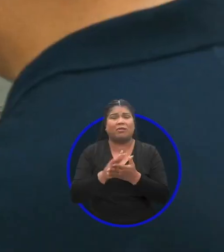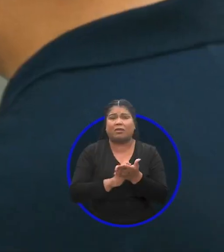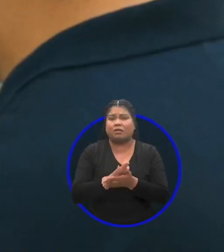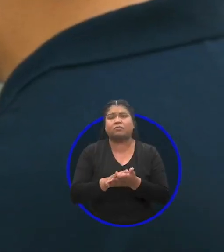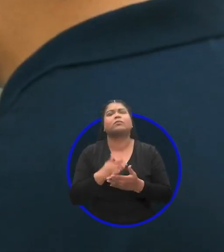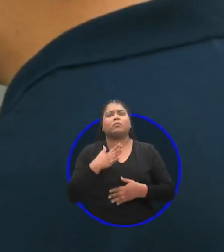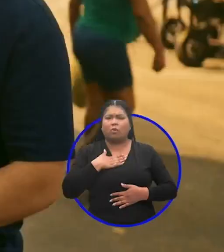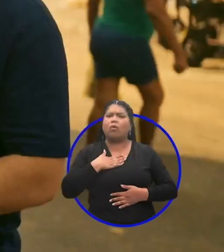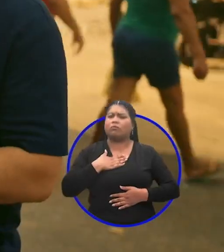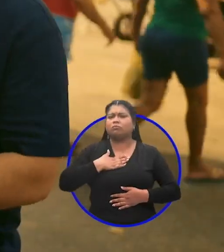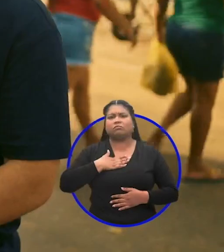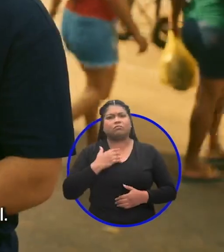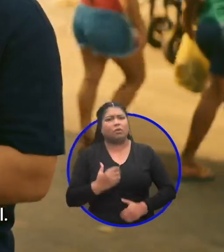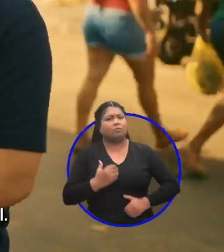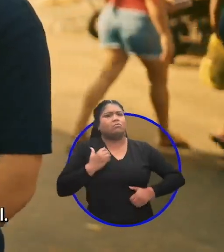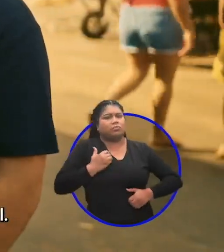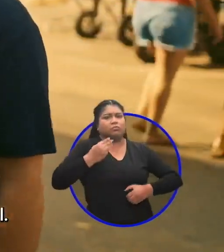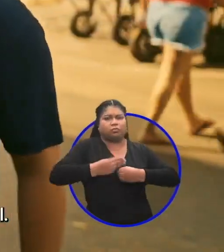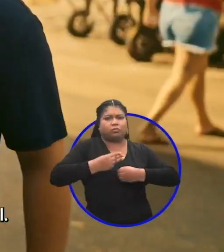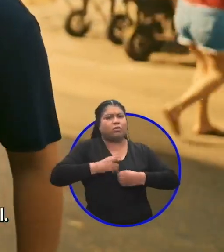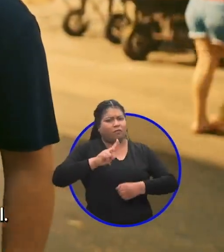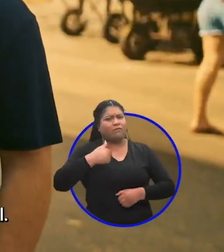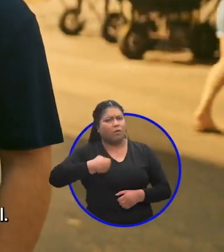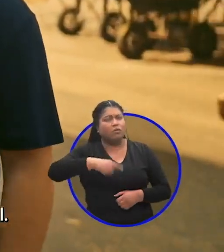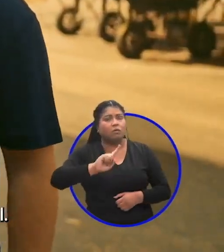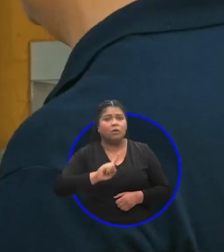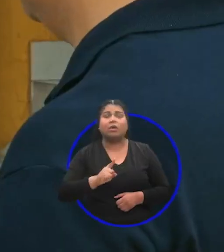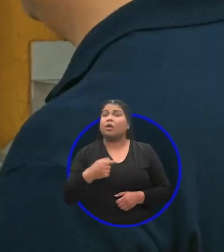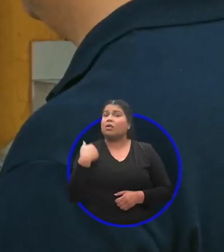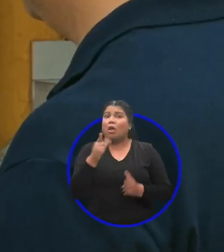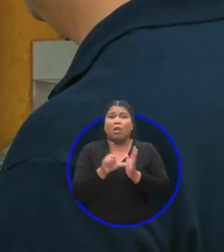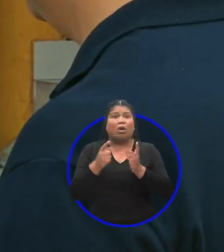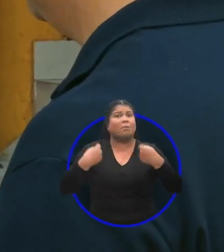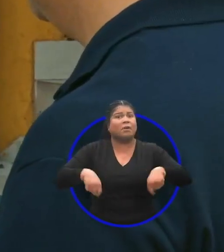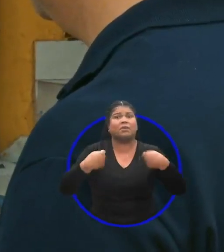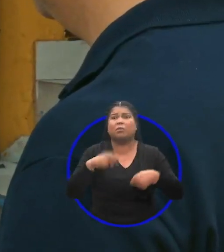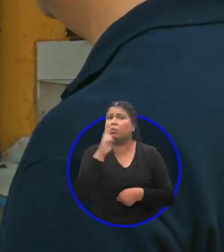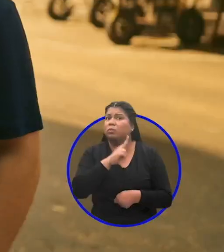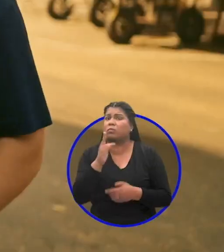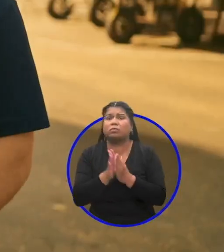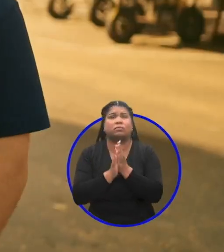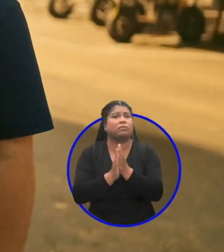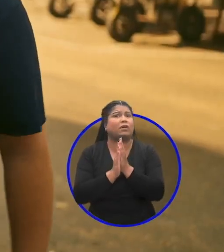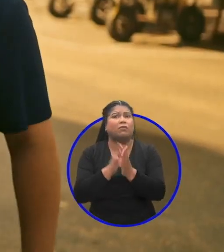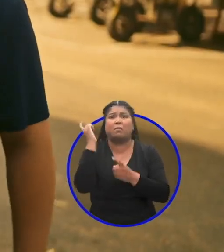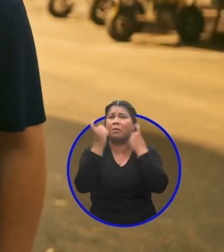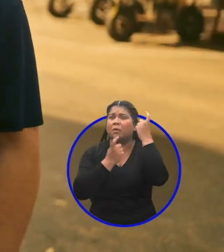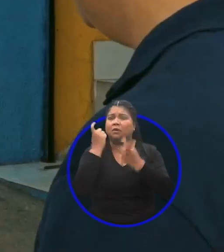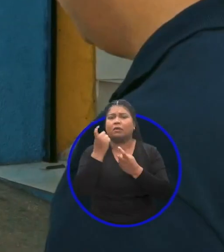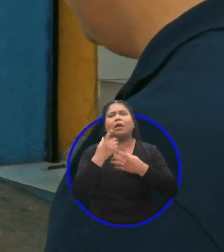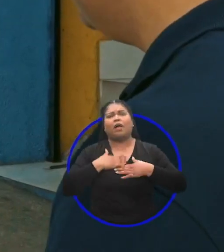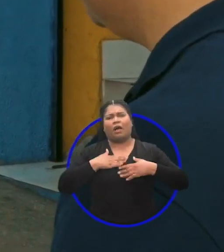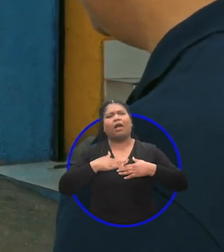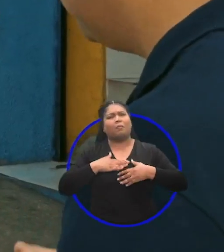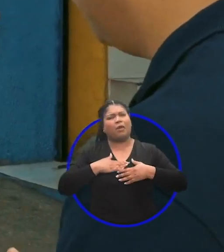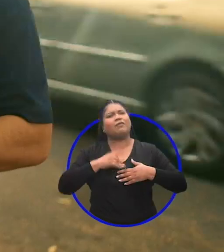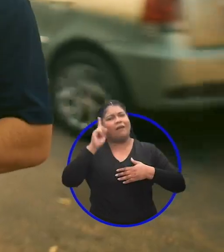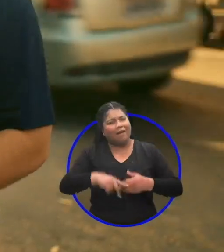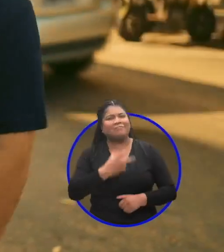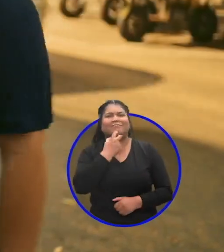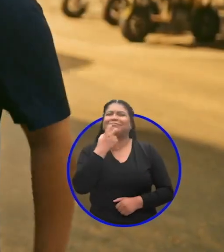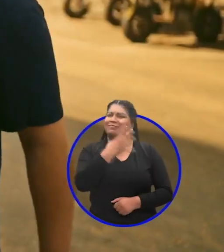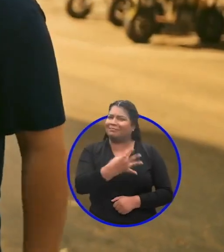nenhuma. Eu vou armar e equipar e aumentar o efetivo da Guarda Civil. O comércio pede socorro. E o socorro tá chegando. É Roberto